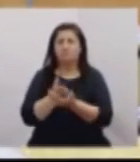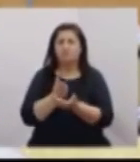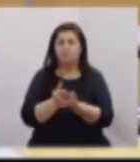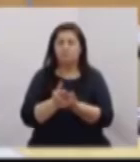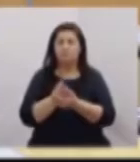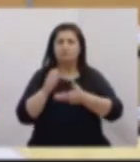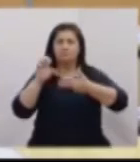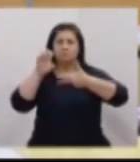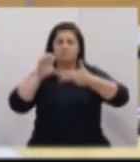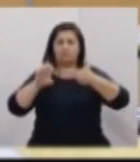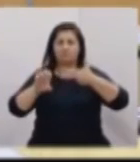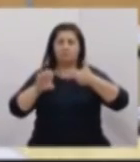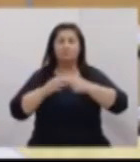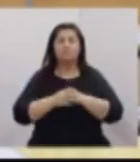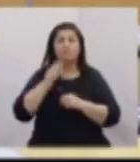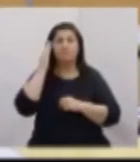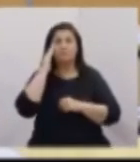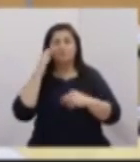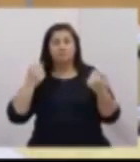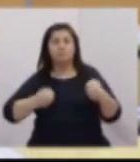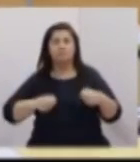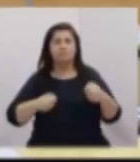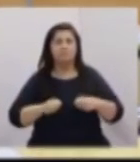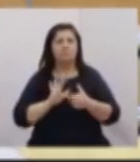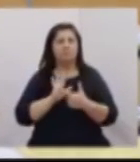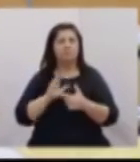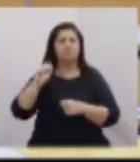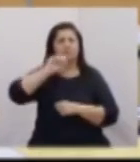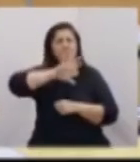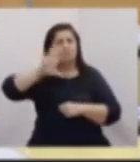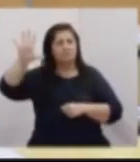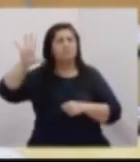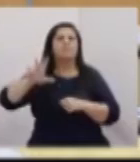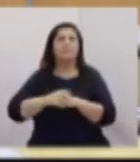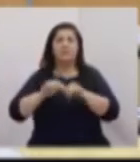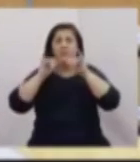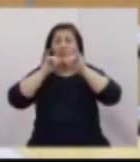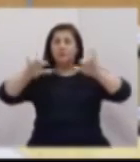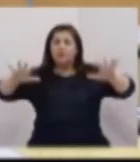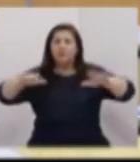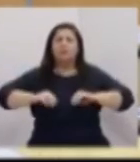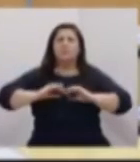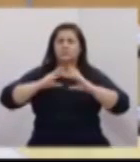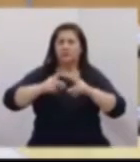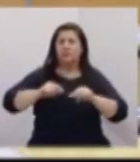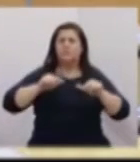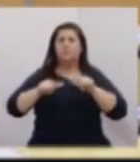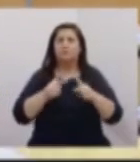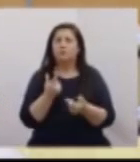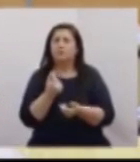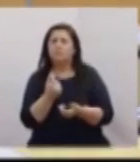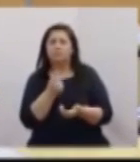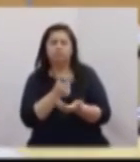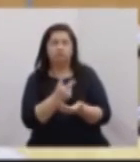Executivo, considerando que a necessidade de se garantir a transparência e a plena divulgação das ações e gastos do dinheiro